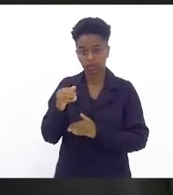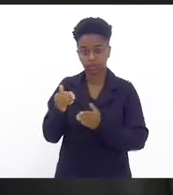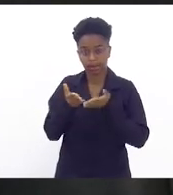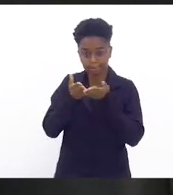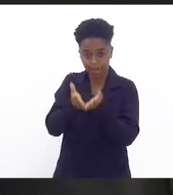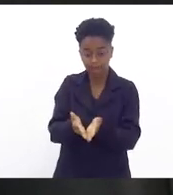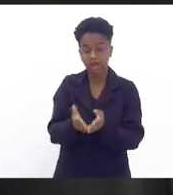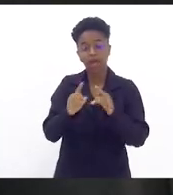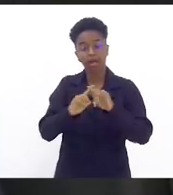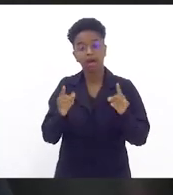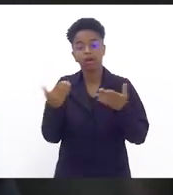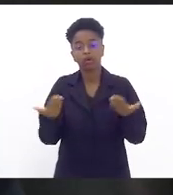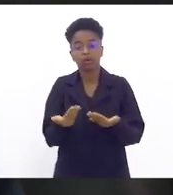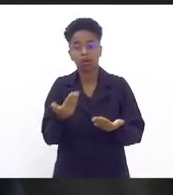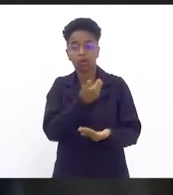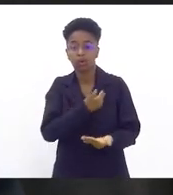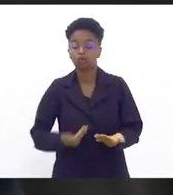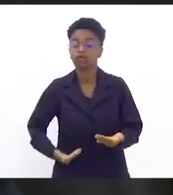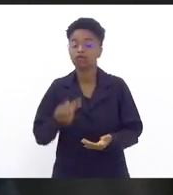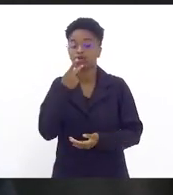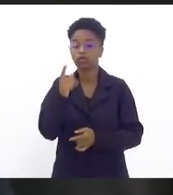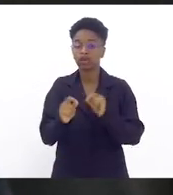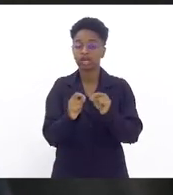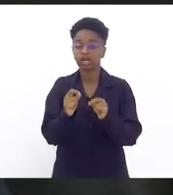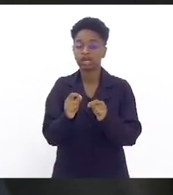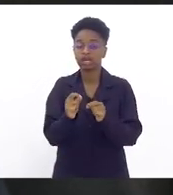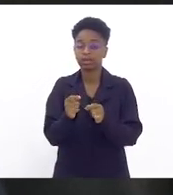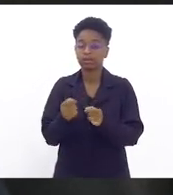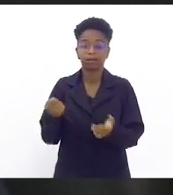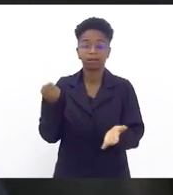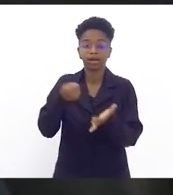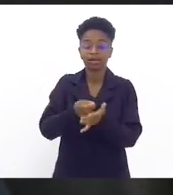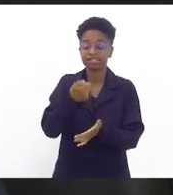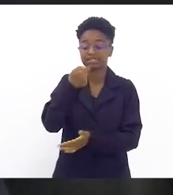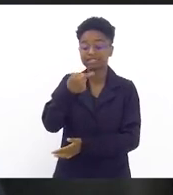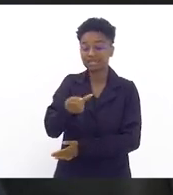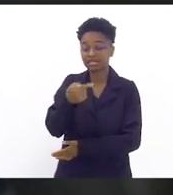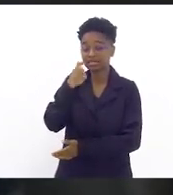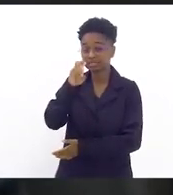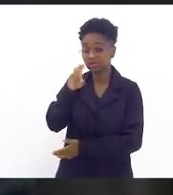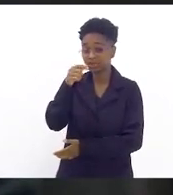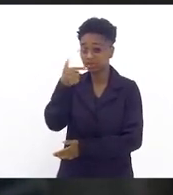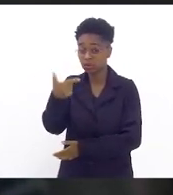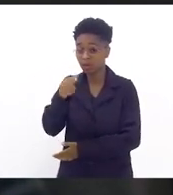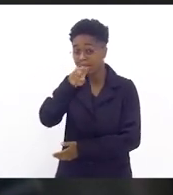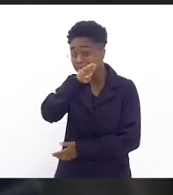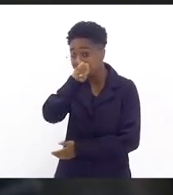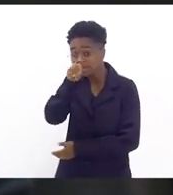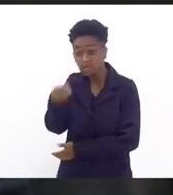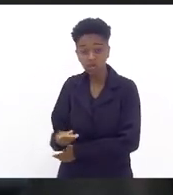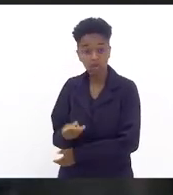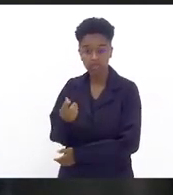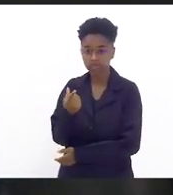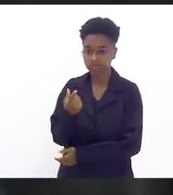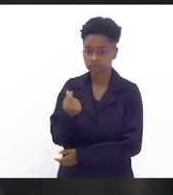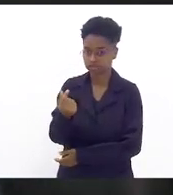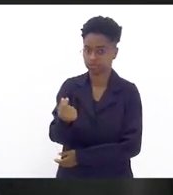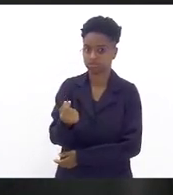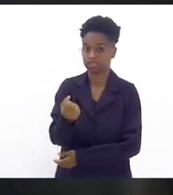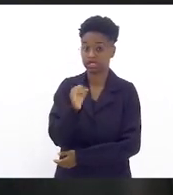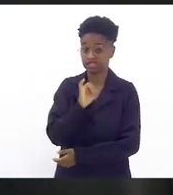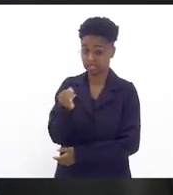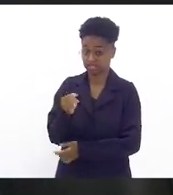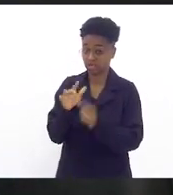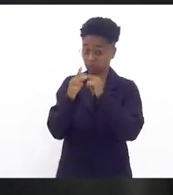determinou despejar 752 milhões de reais que se for corrigido